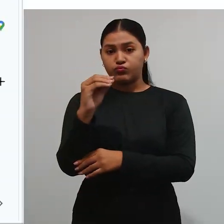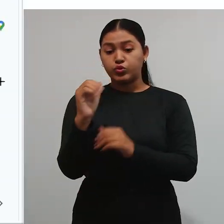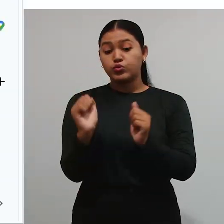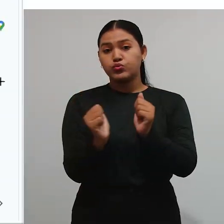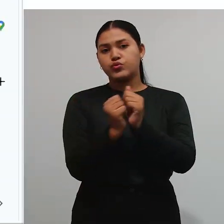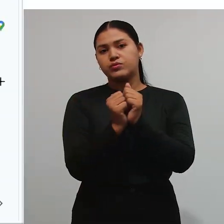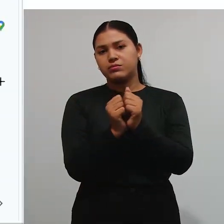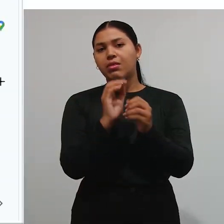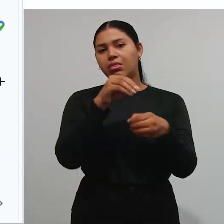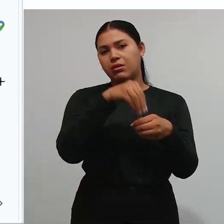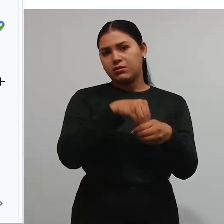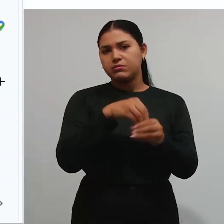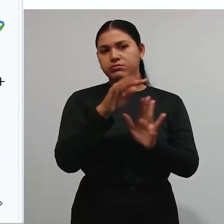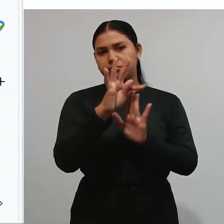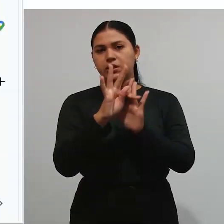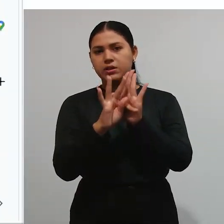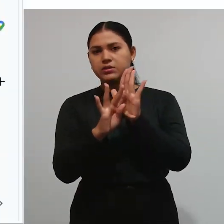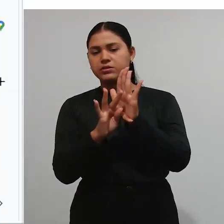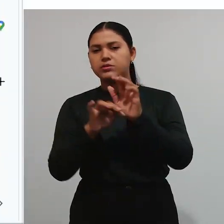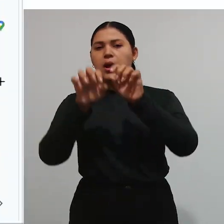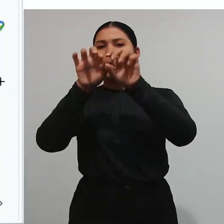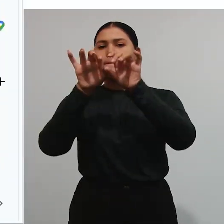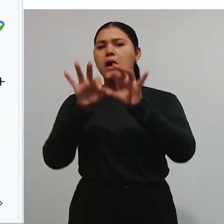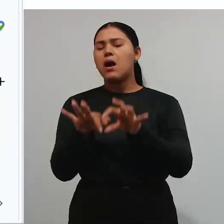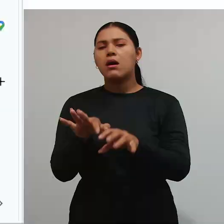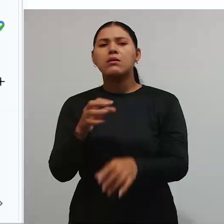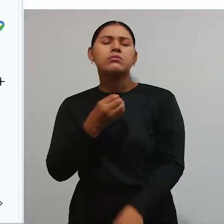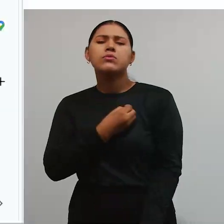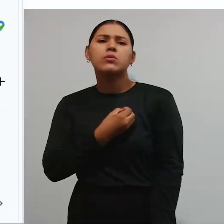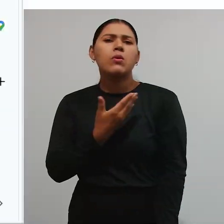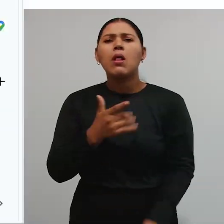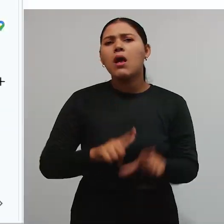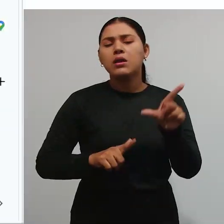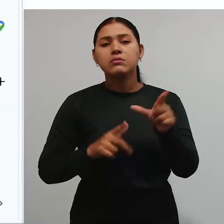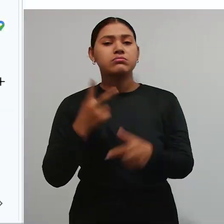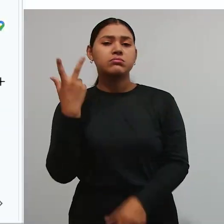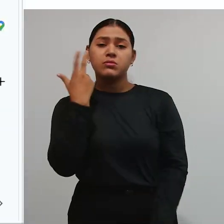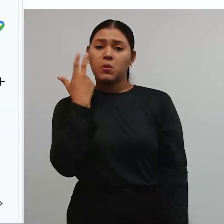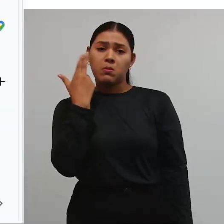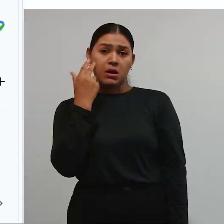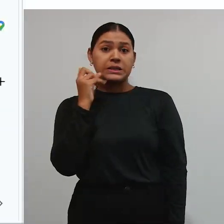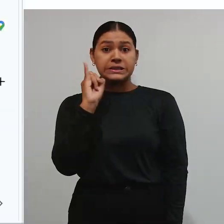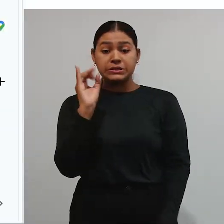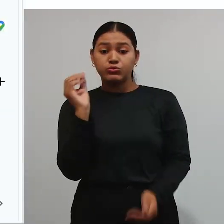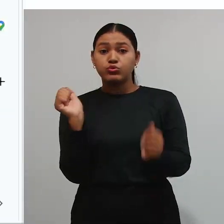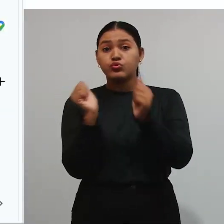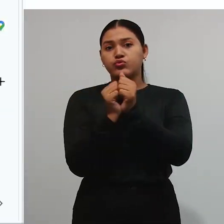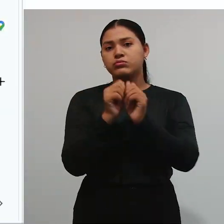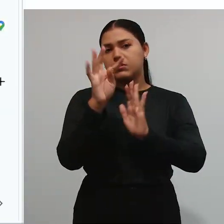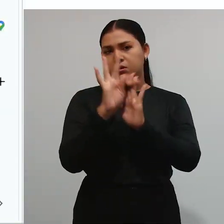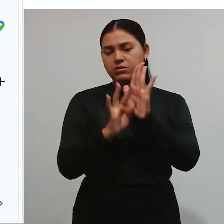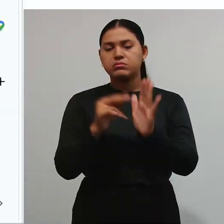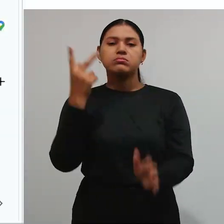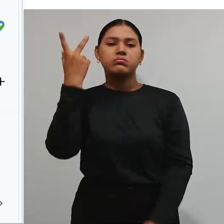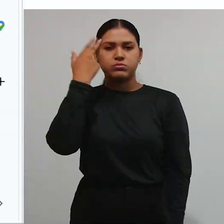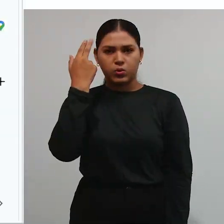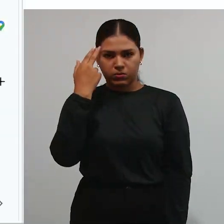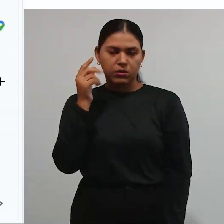tá? O tamanho dele é qual? O tamanho dele é o tamanho normal. Se ele está junto do texto, o tamanho dele vai ser tamanho